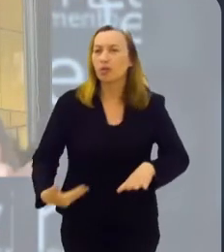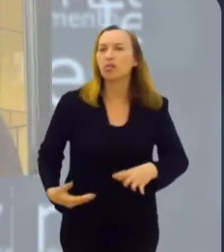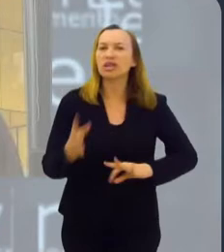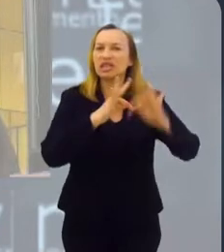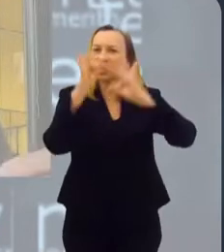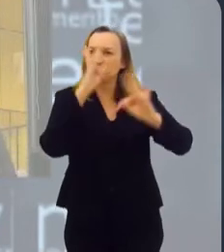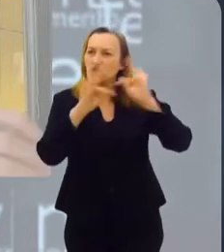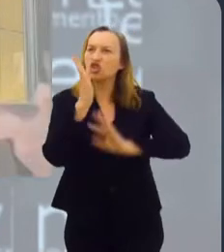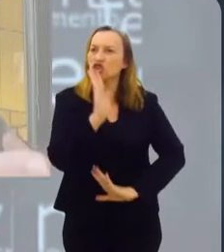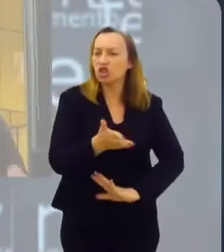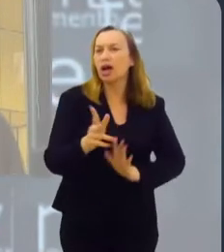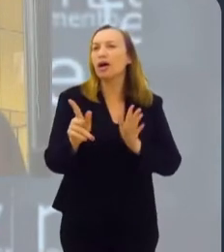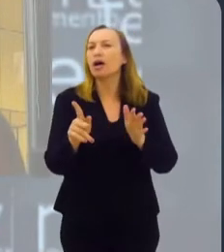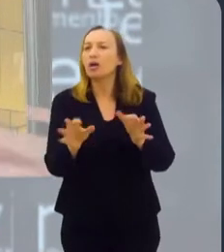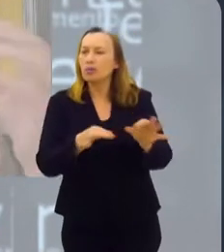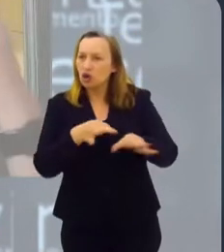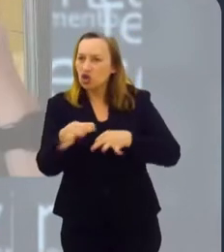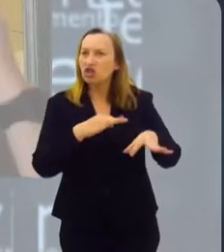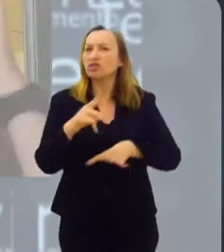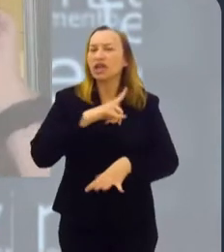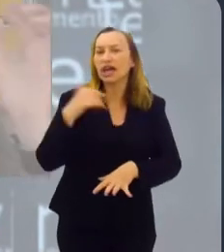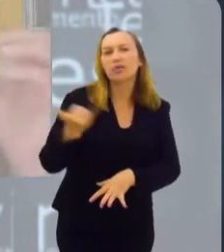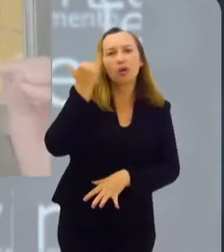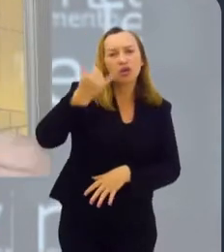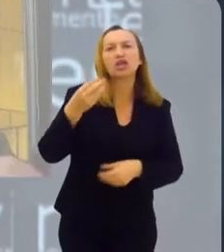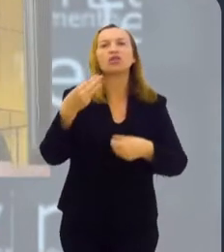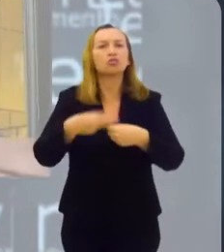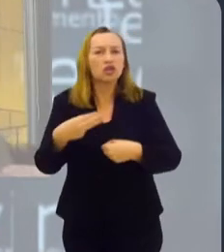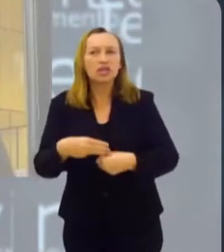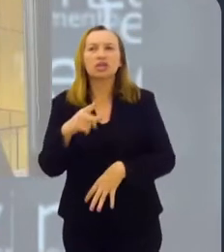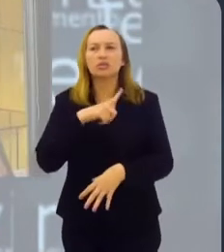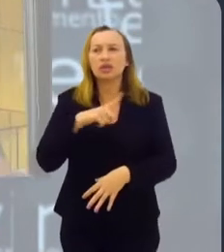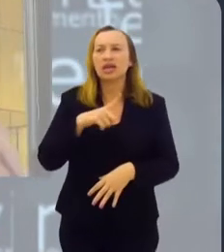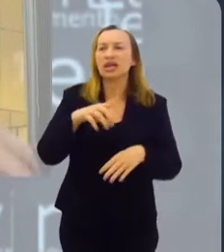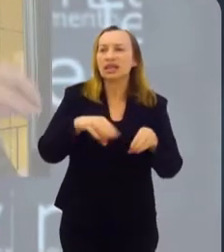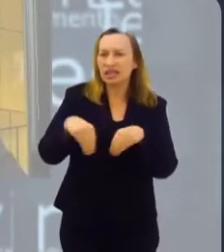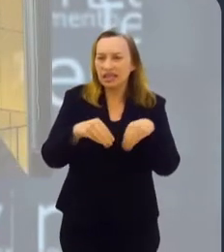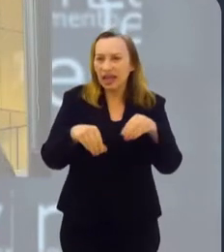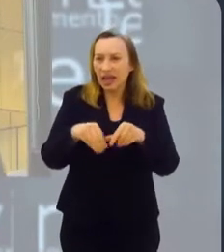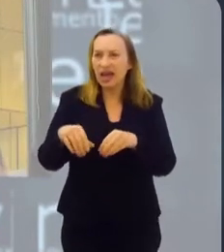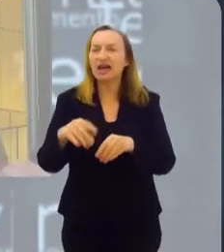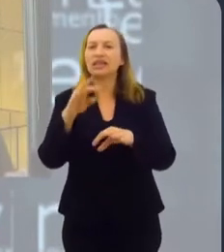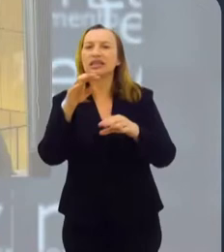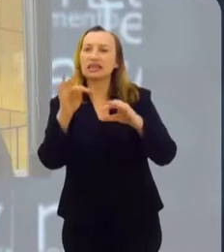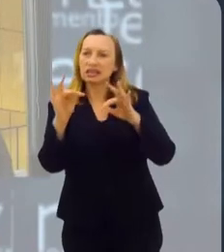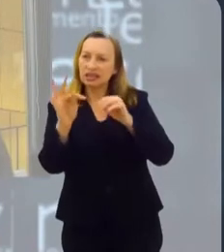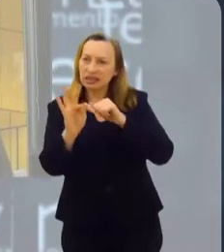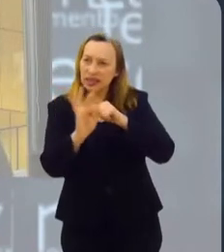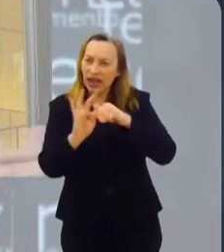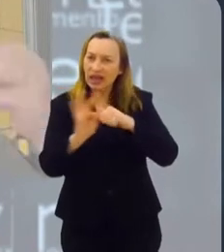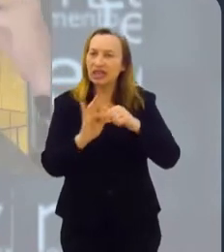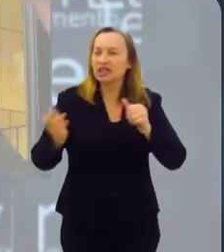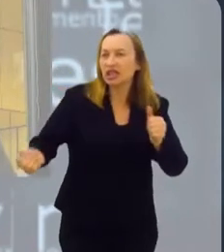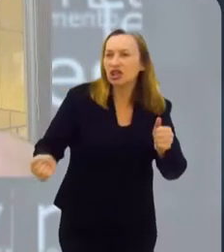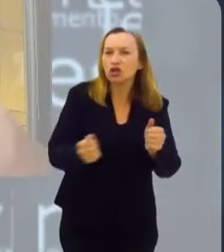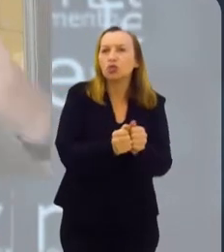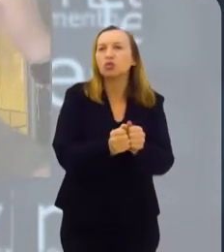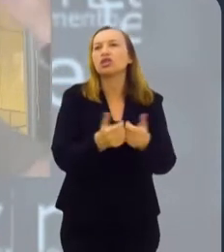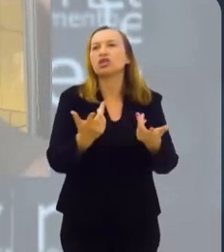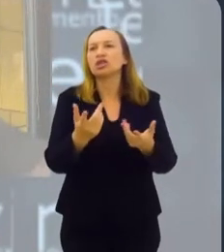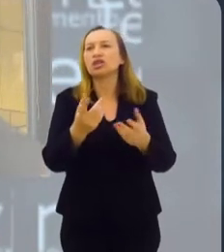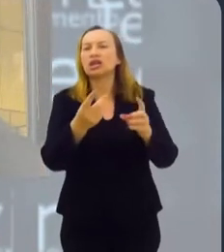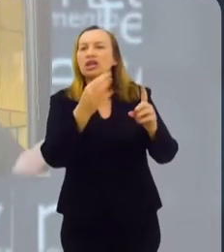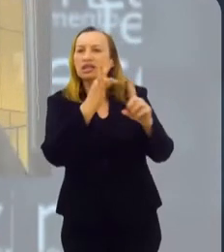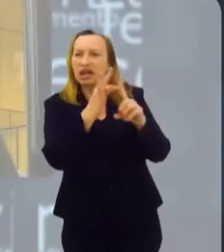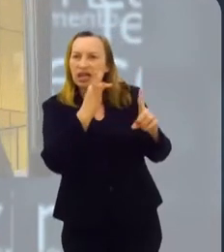gente na tecnologia, eu acho que já tem alguns projetos importantes de municípios. A gente tem ali o Serratec, por exemplo, né, que está